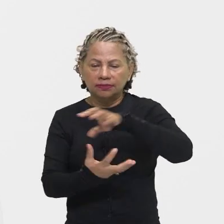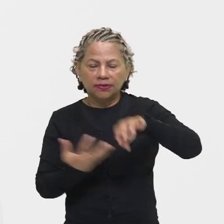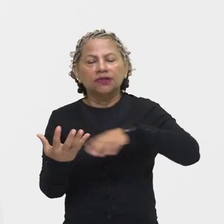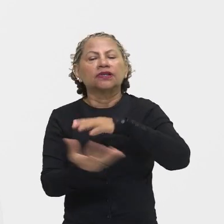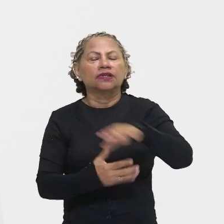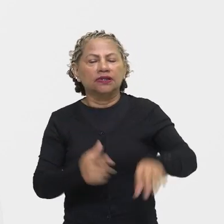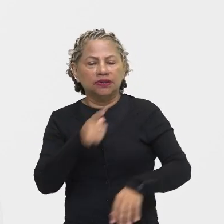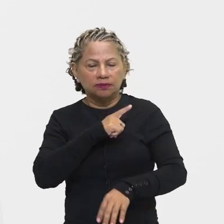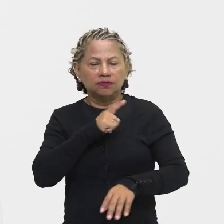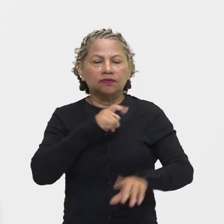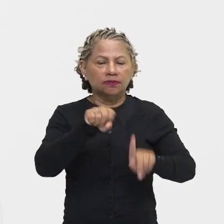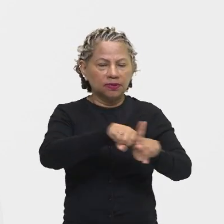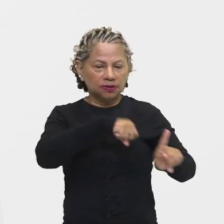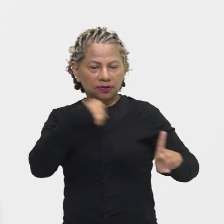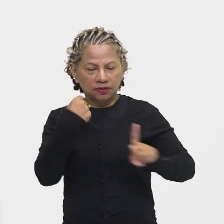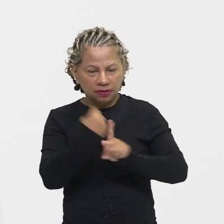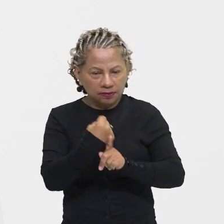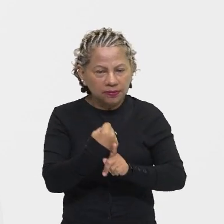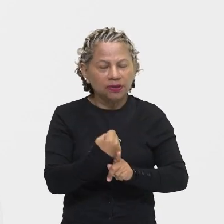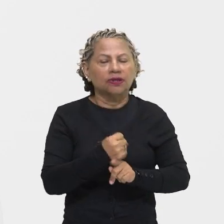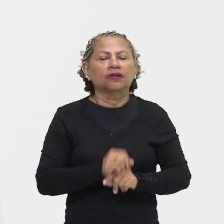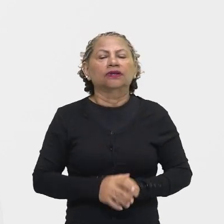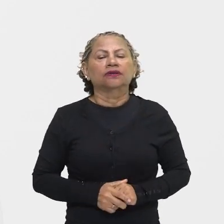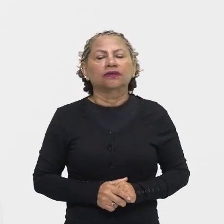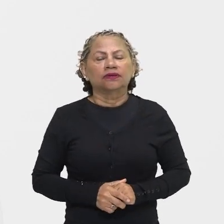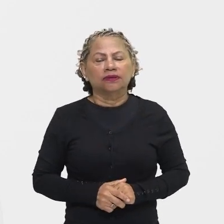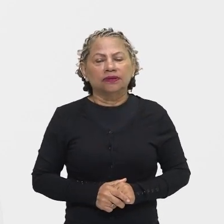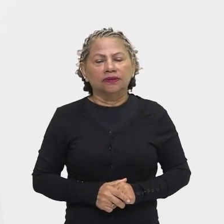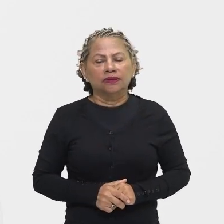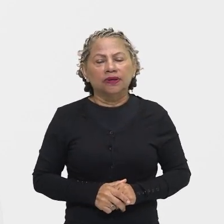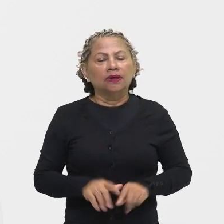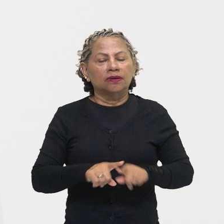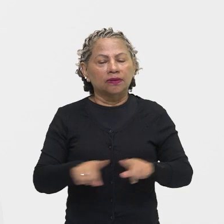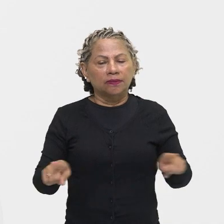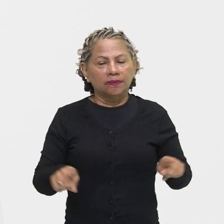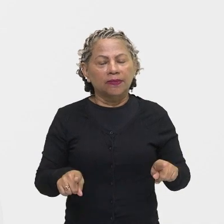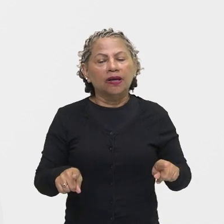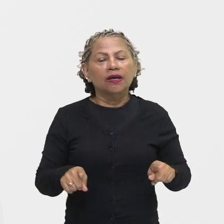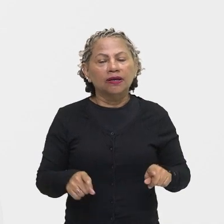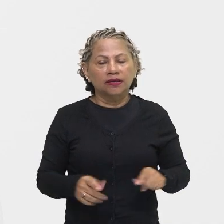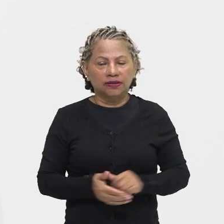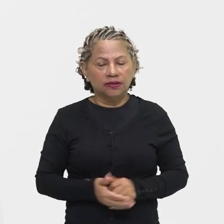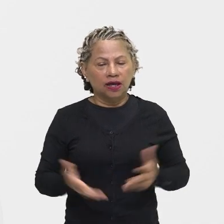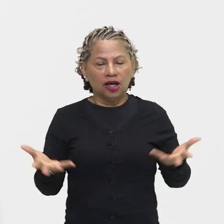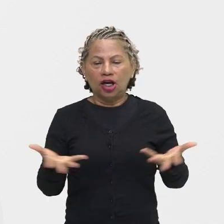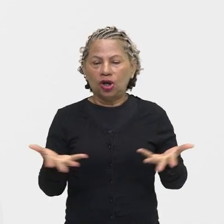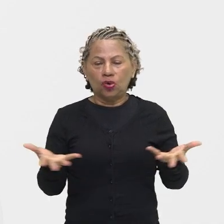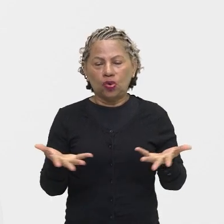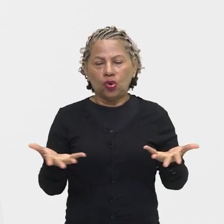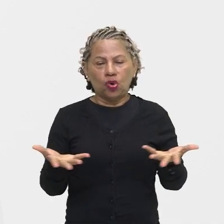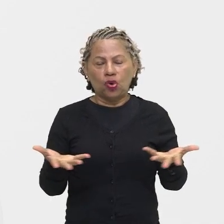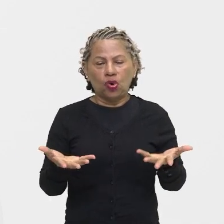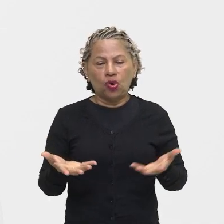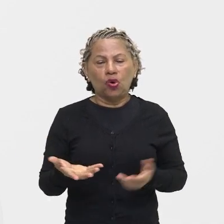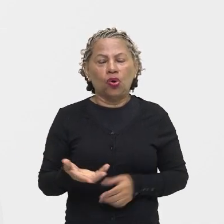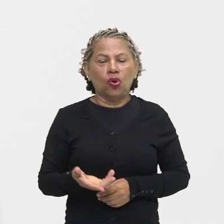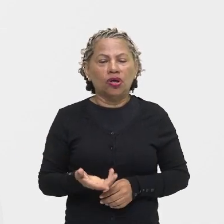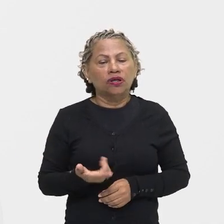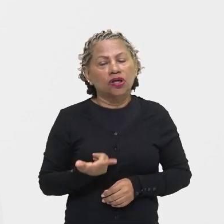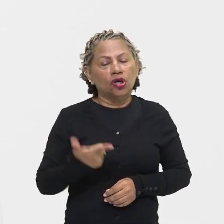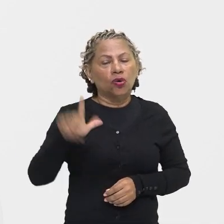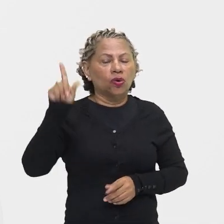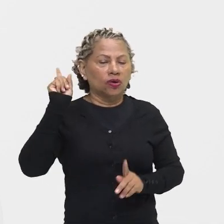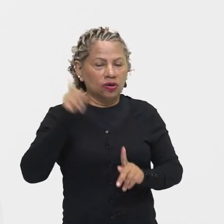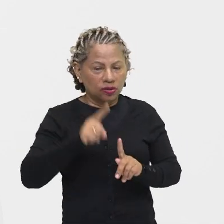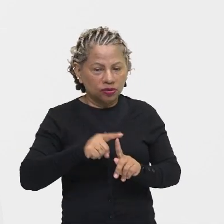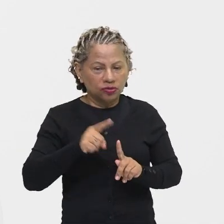movimentos sociais, para protestar, mas graças a Deus hoje os movimentos eles têm uma outra característica, são